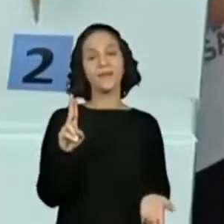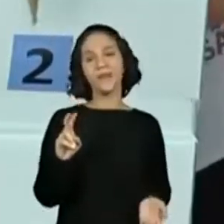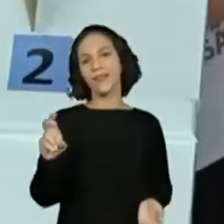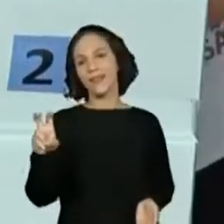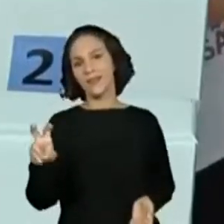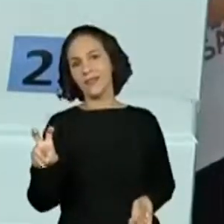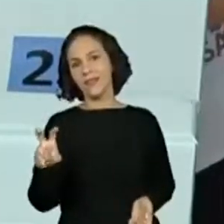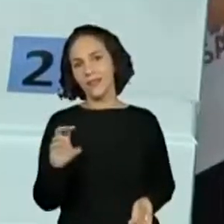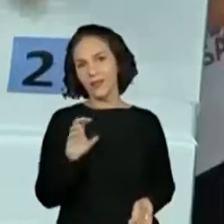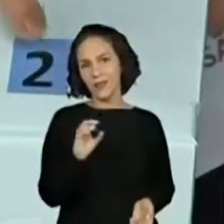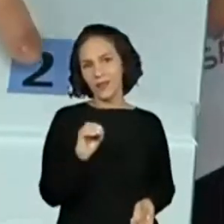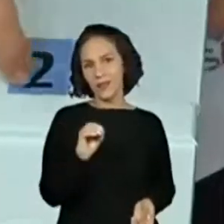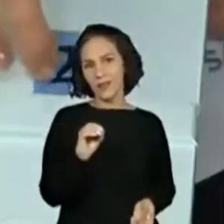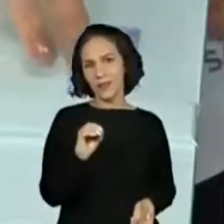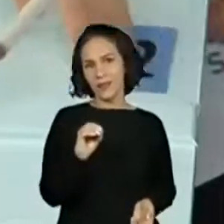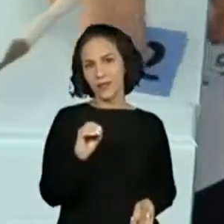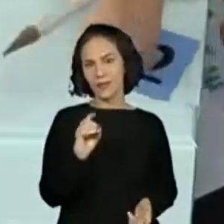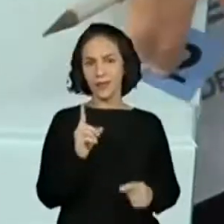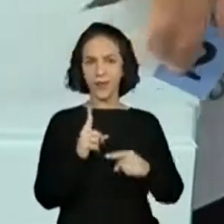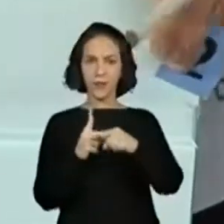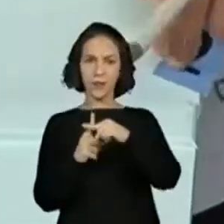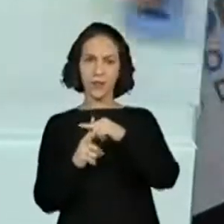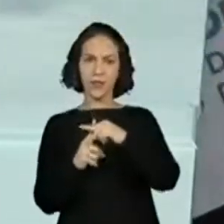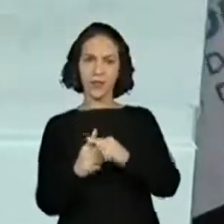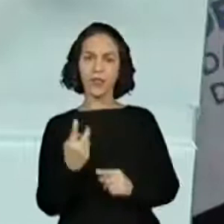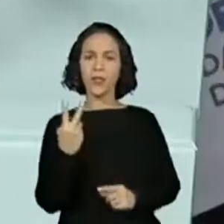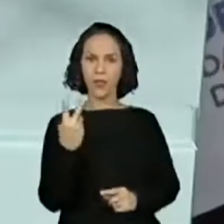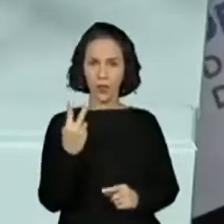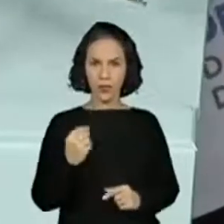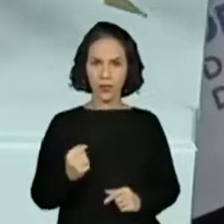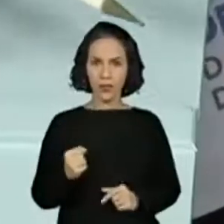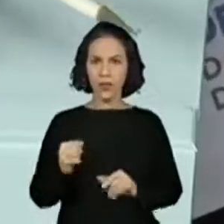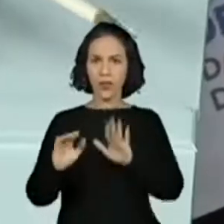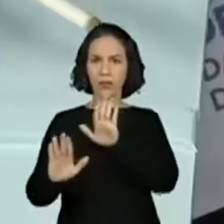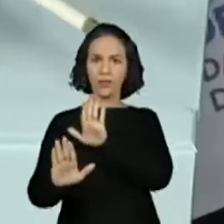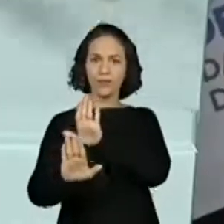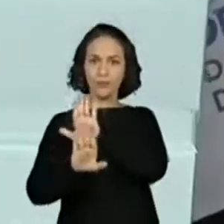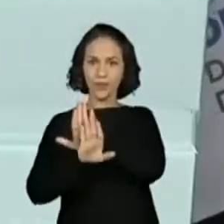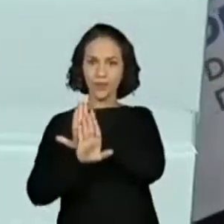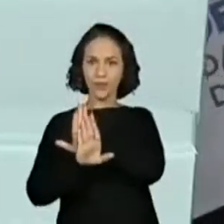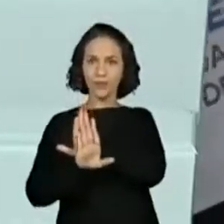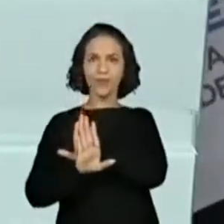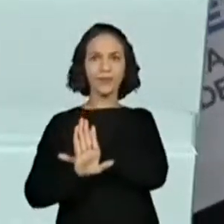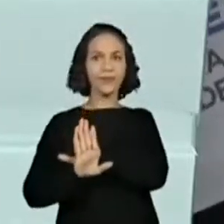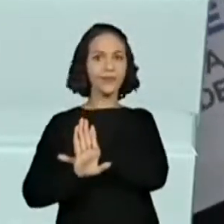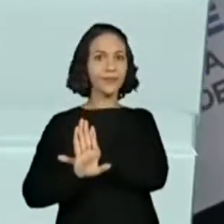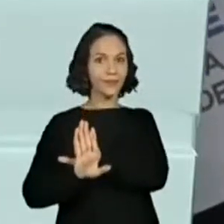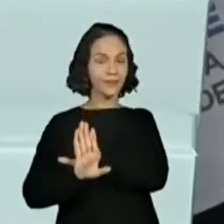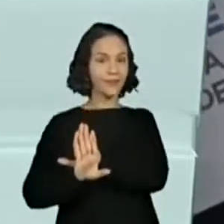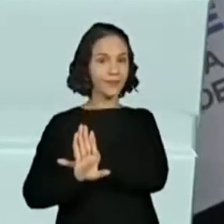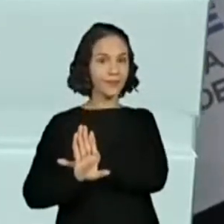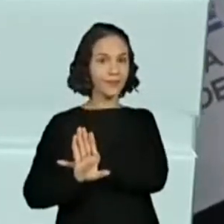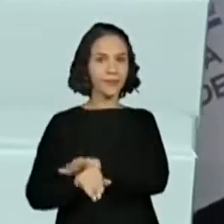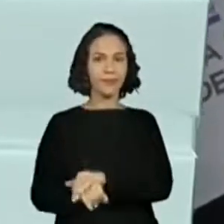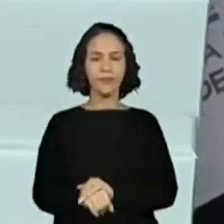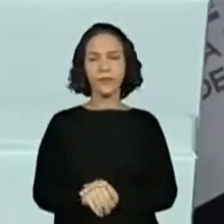50 mais 2. Sobrepondo esta fichinha aqui na posição da unidade,